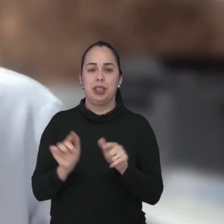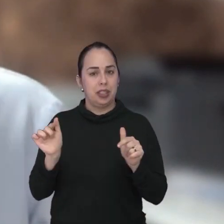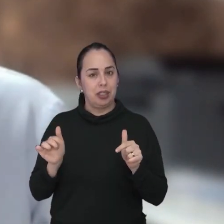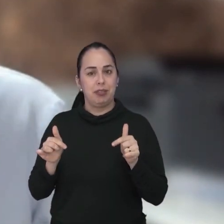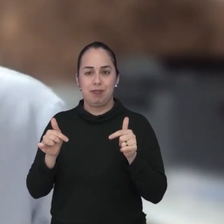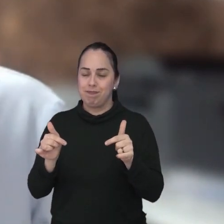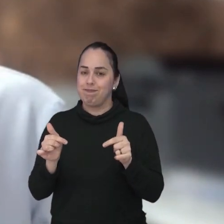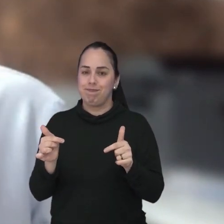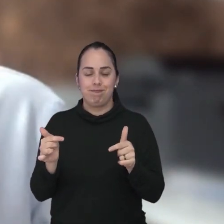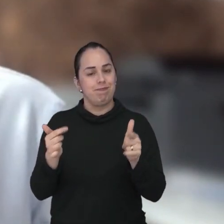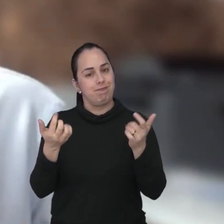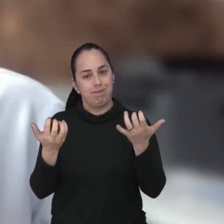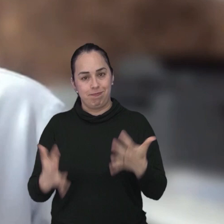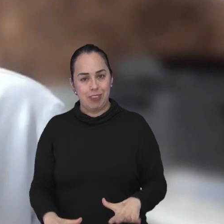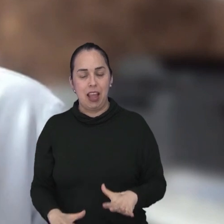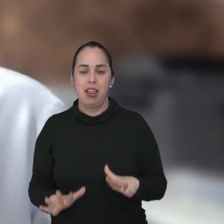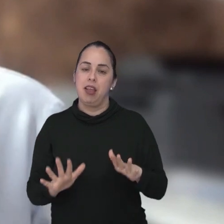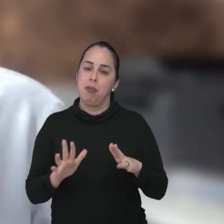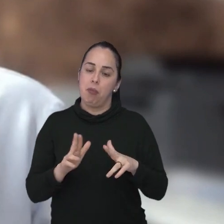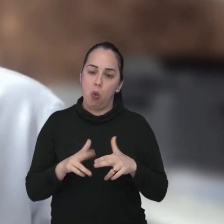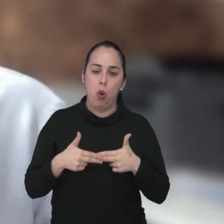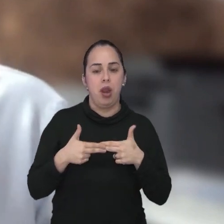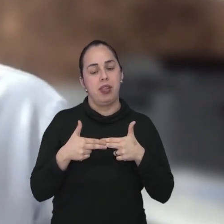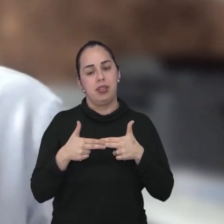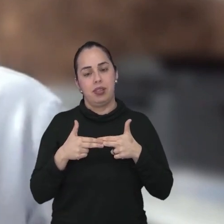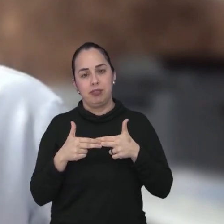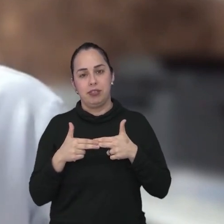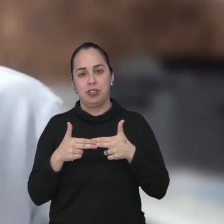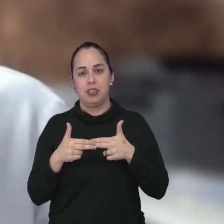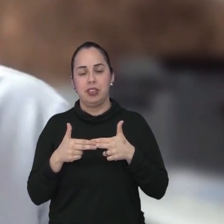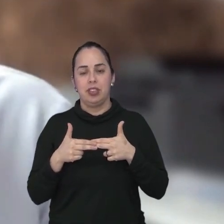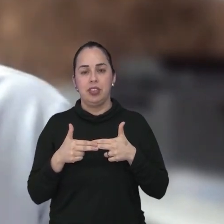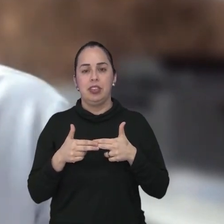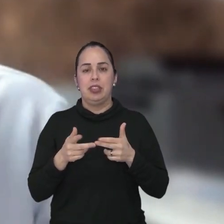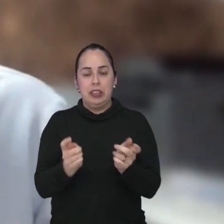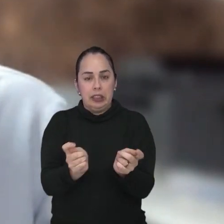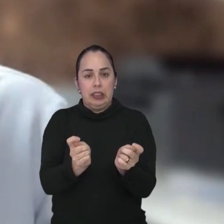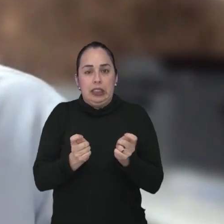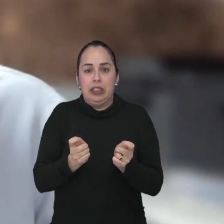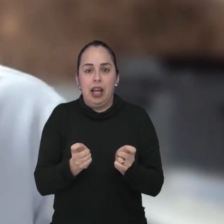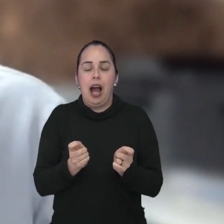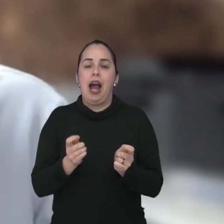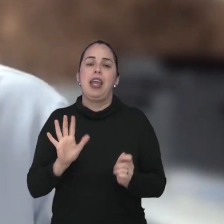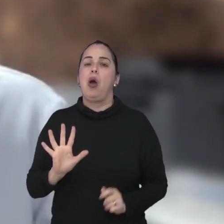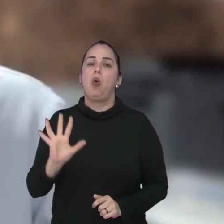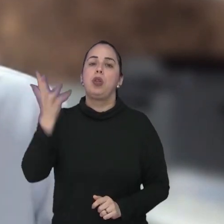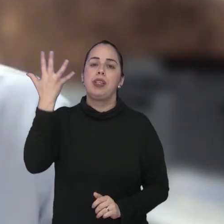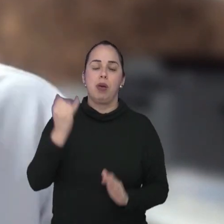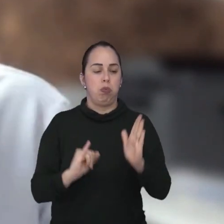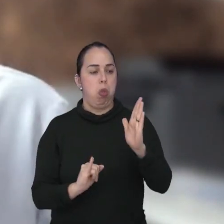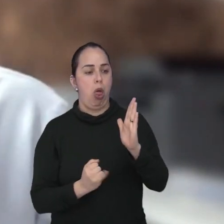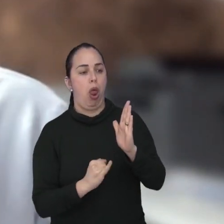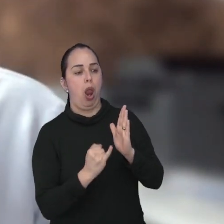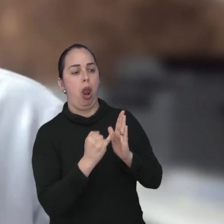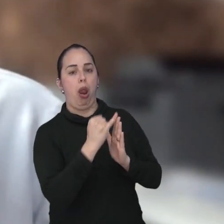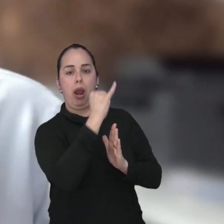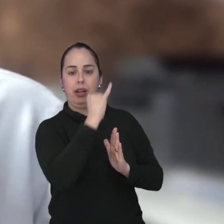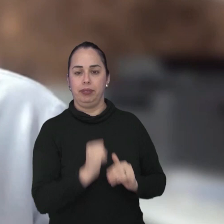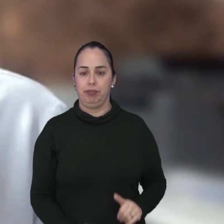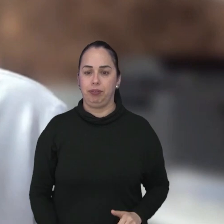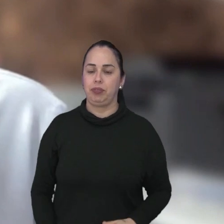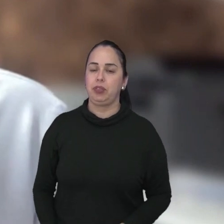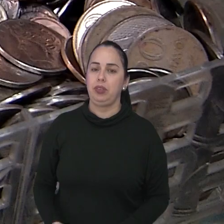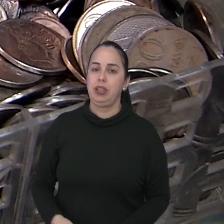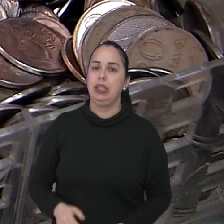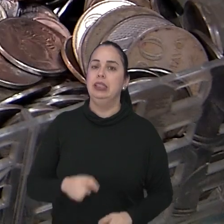tipo de medida tinha efeito. Então isso acabou levando ao contrário, uma aceleração da inflação